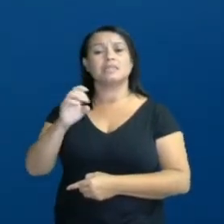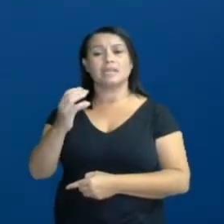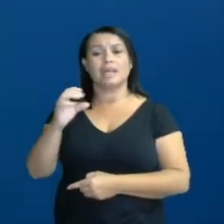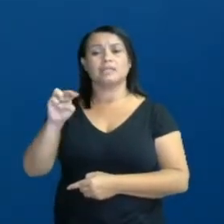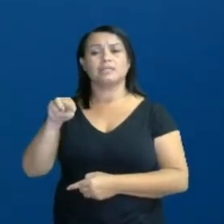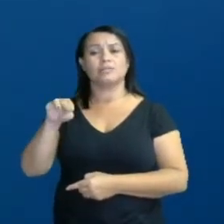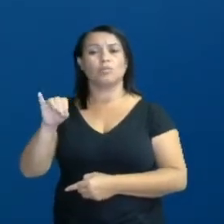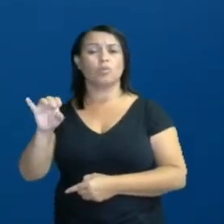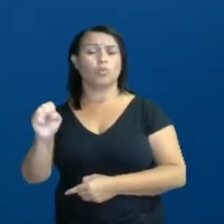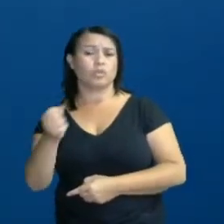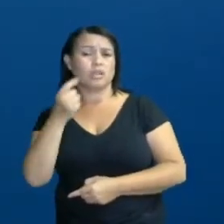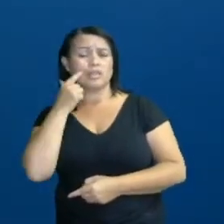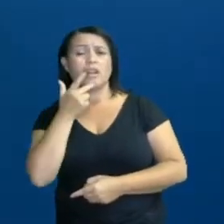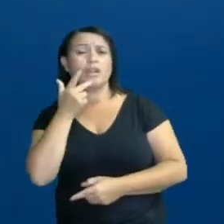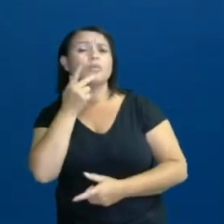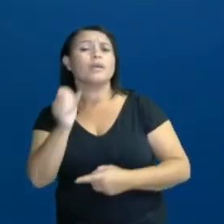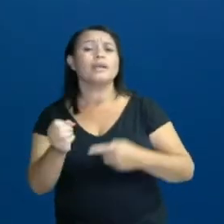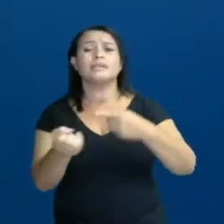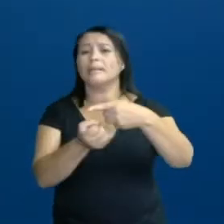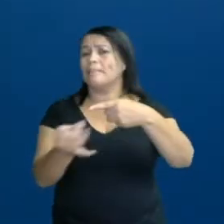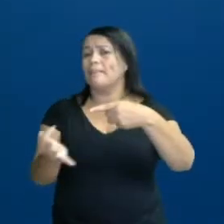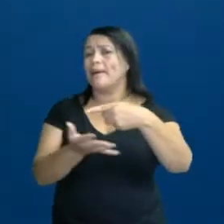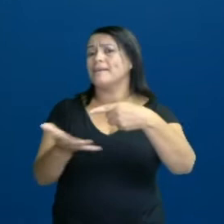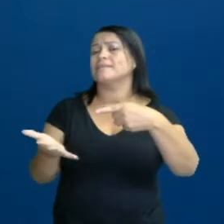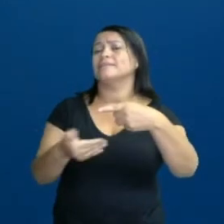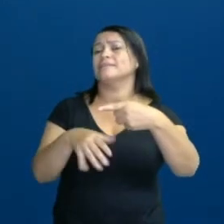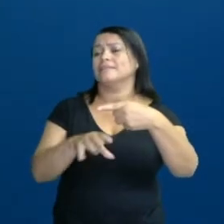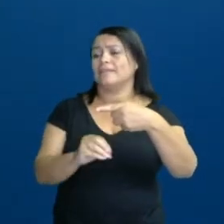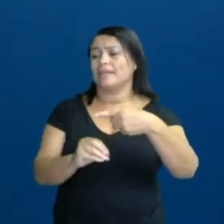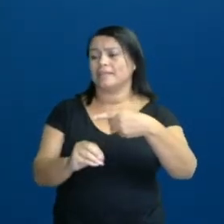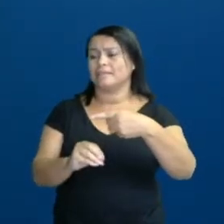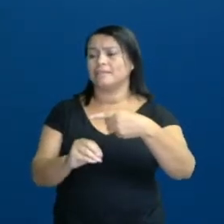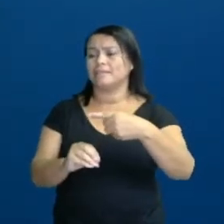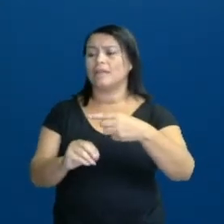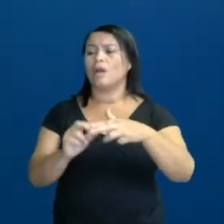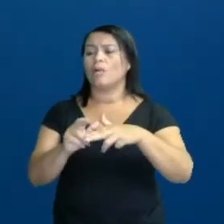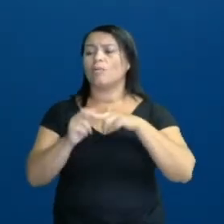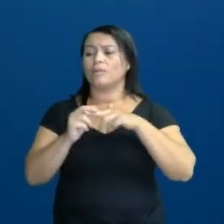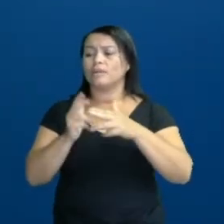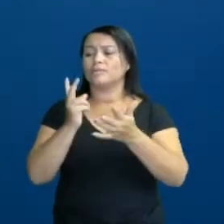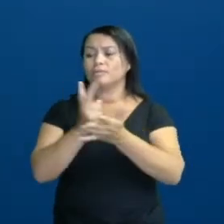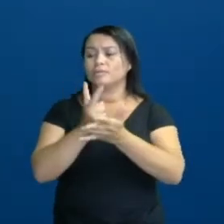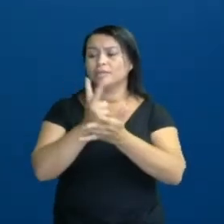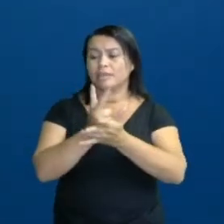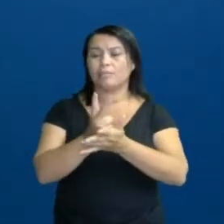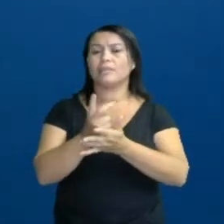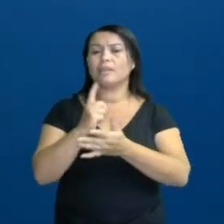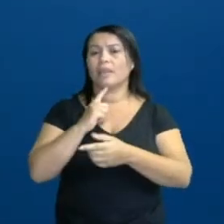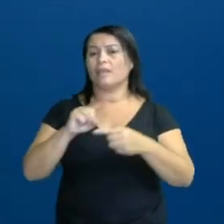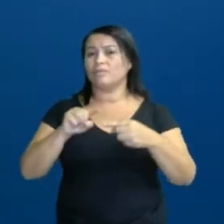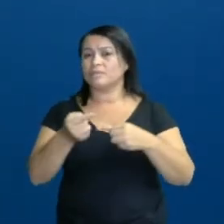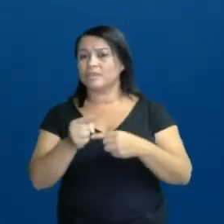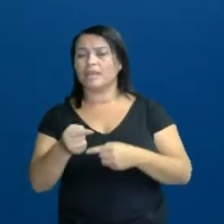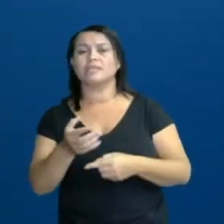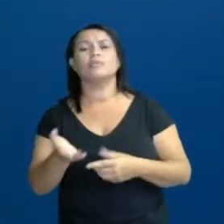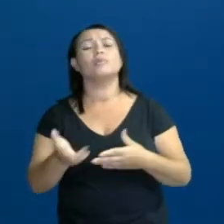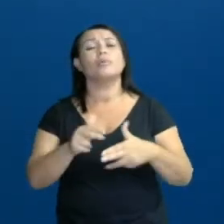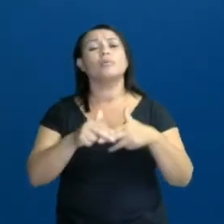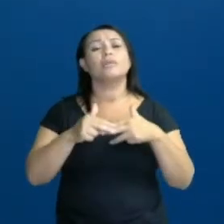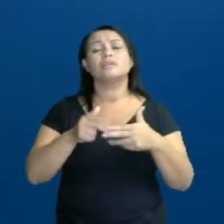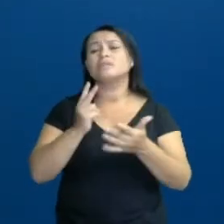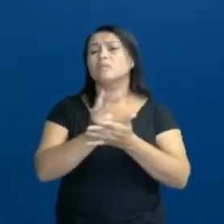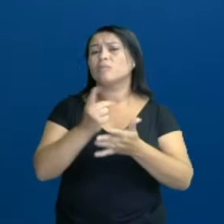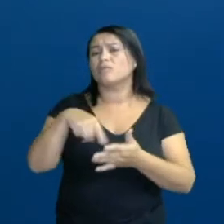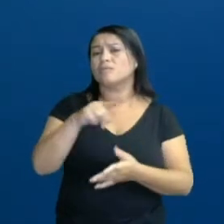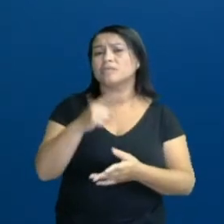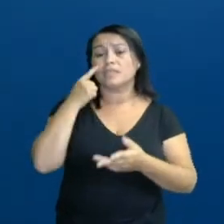esse número, ele está em que base? Está na base 10. Por isso, ele vem acompanhado de décimos, tá? Então, toda vez para